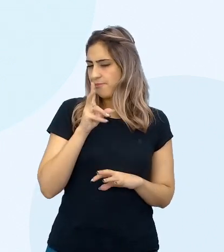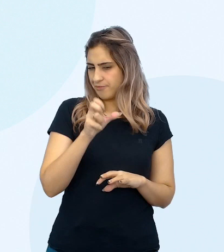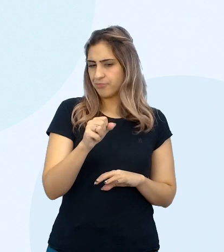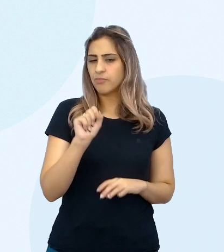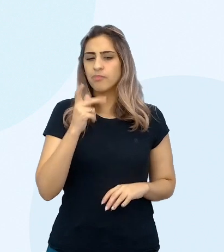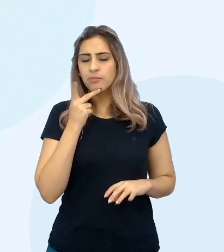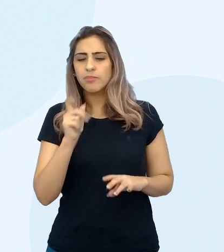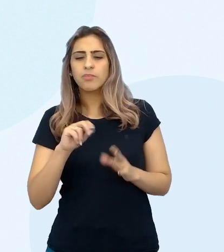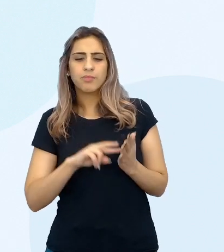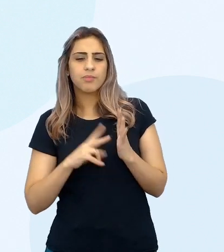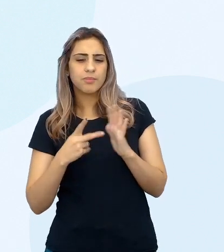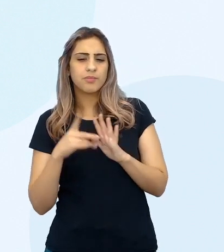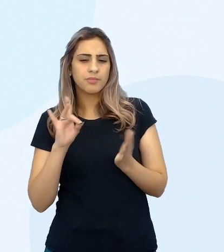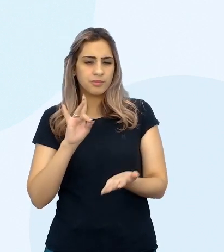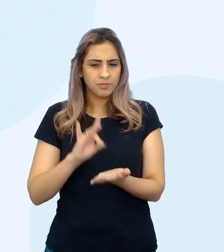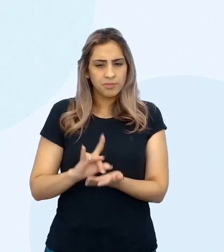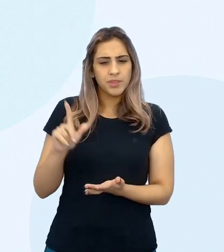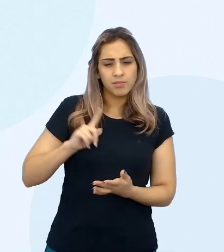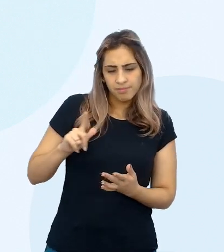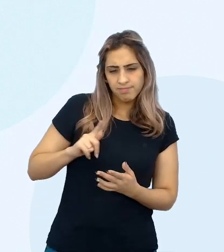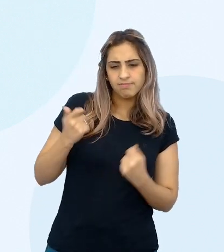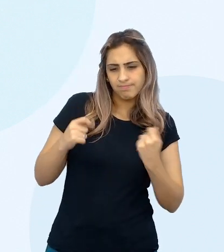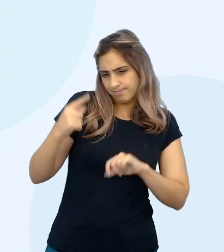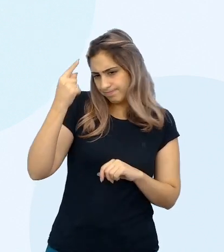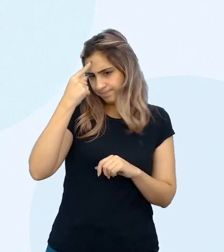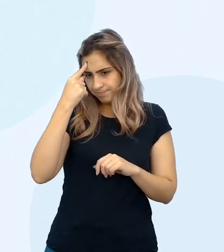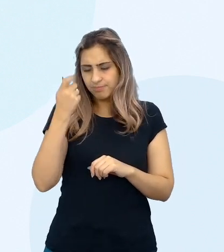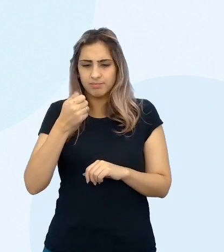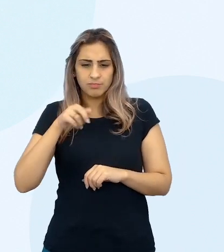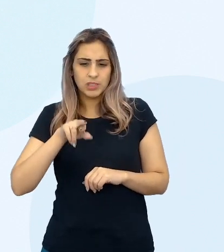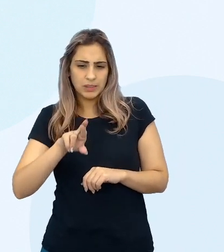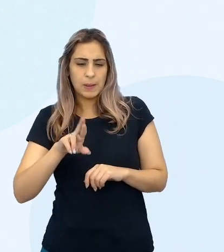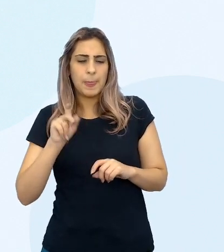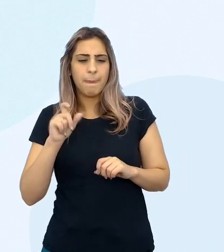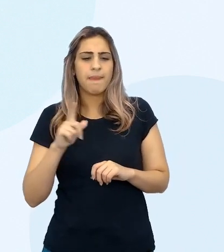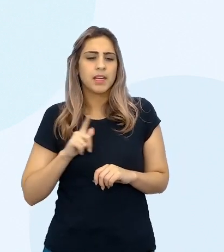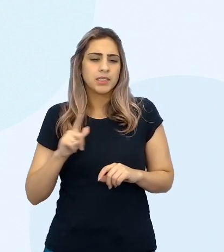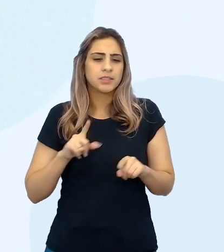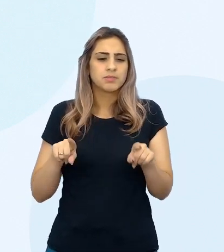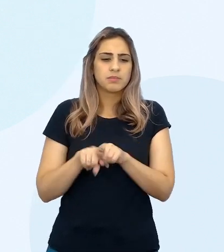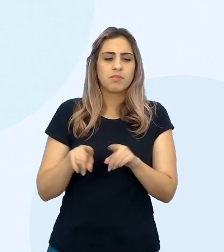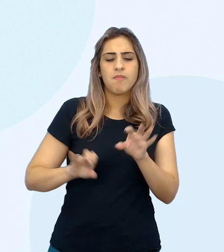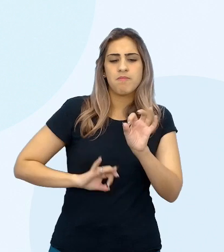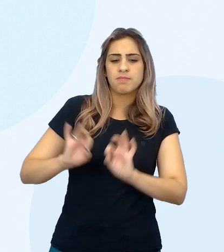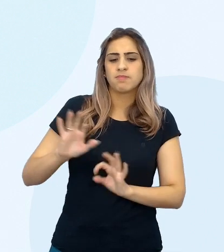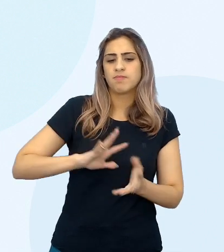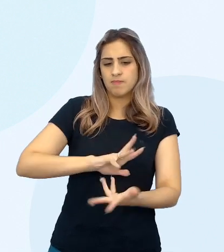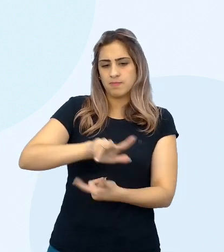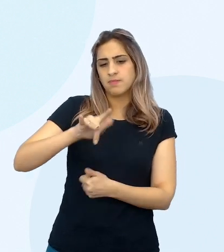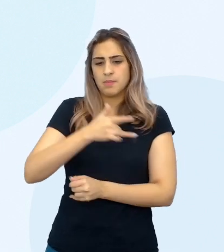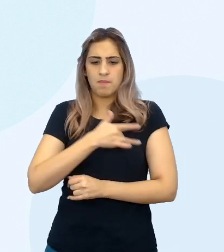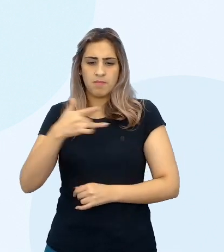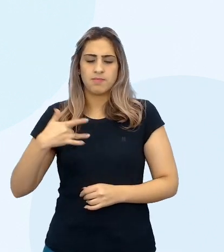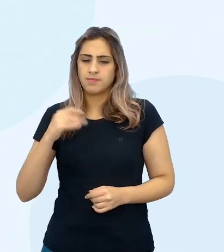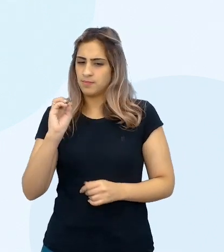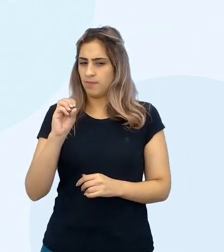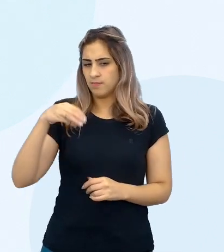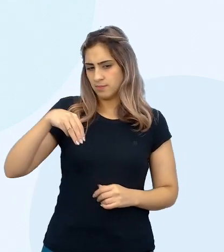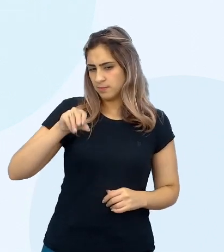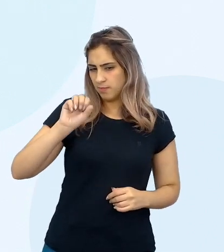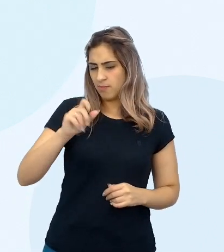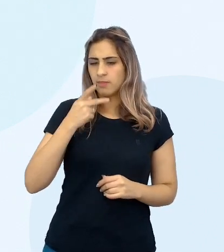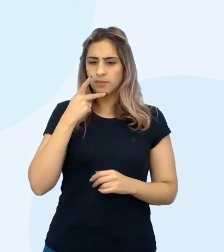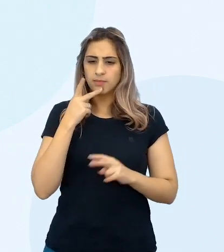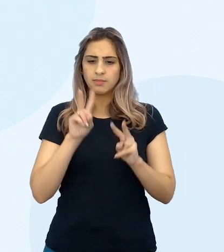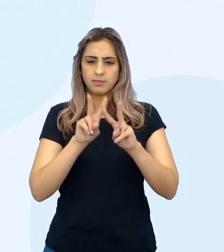dizer o quê? Que realmente a gente tem que pensar na umidade do ar. E aí tem o que a gente fala aí da Organização Mundial da Saúde, a OMS. O que ela